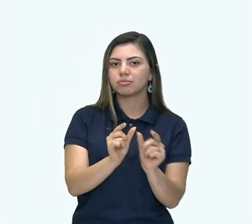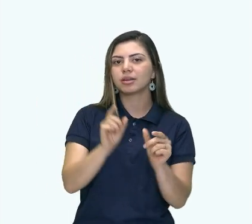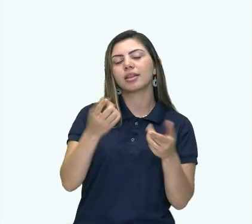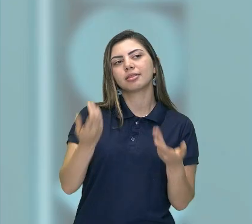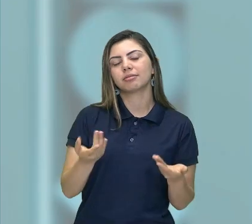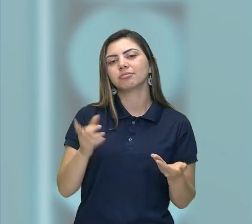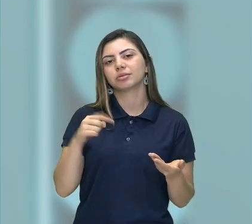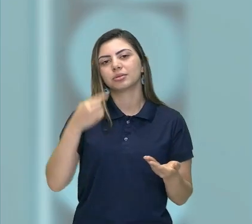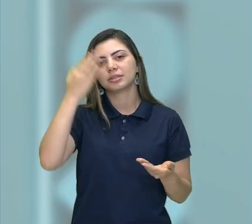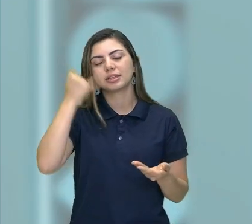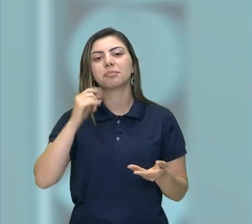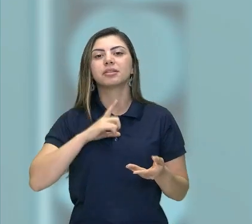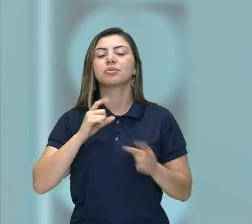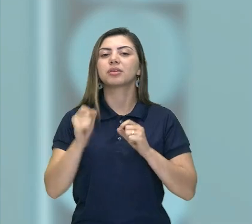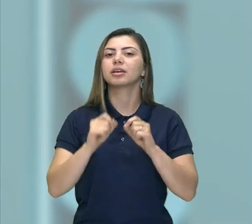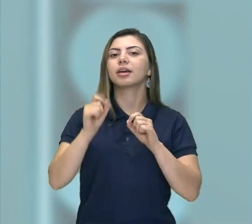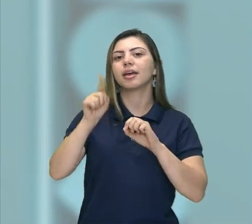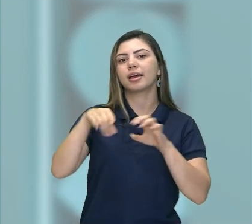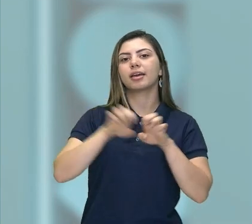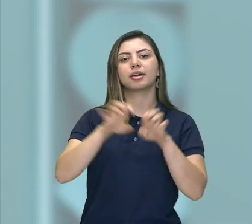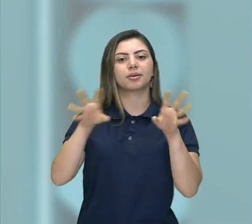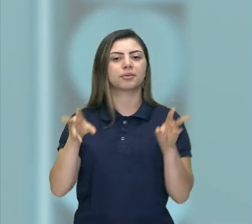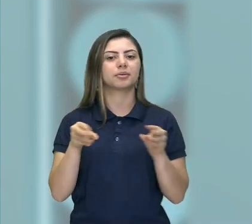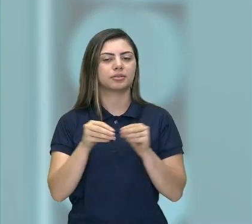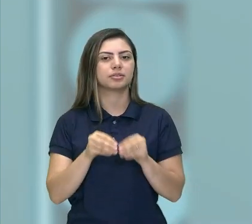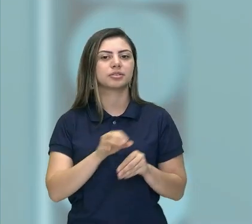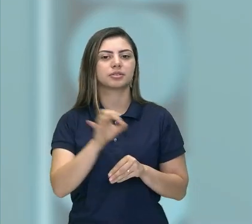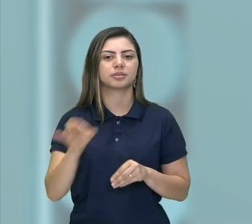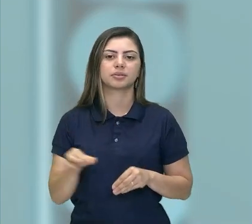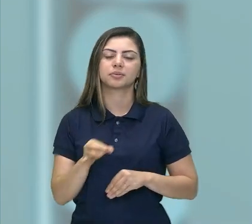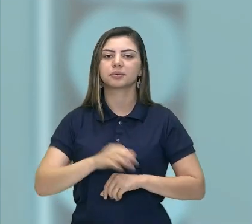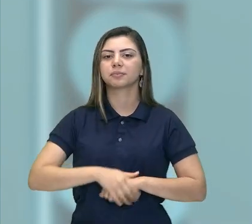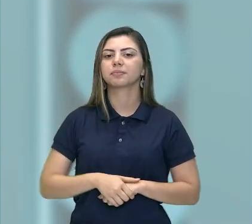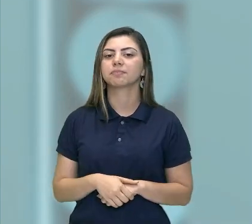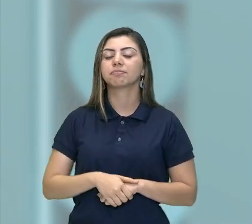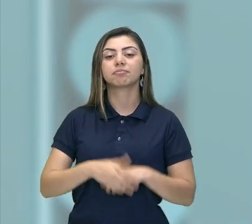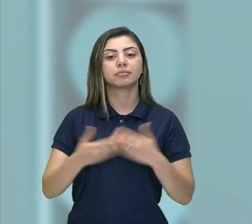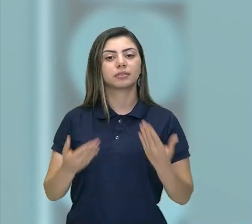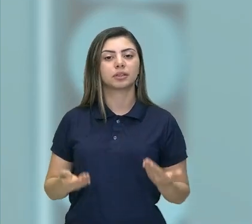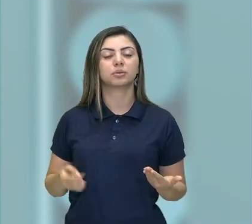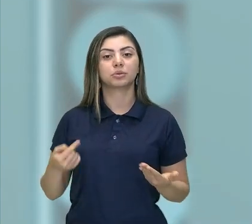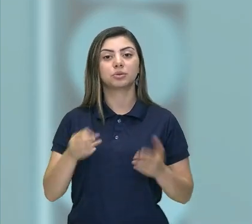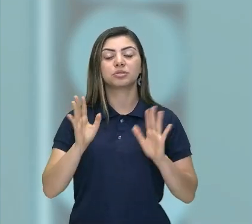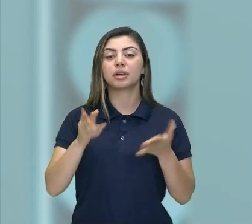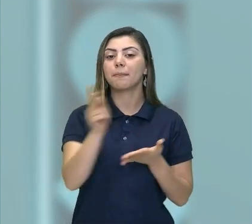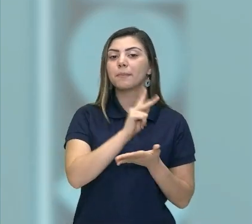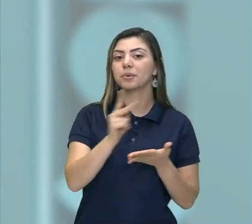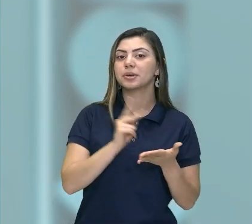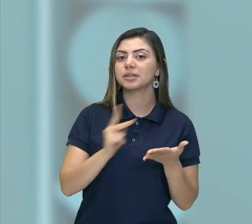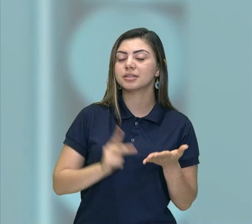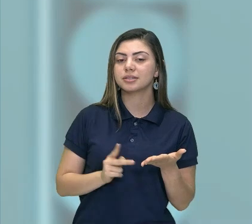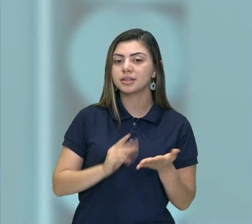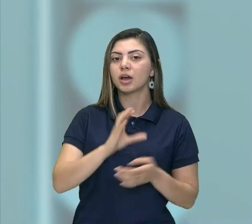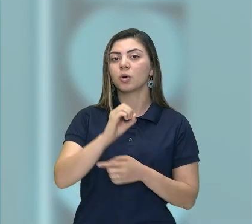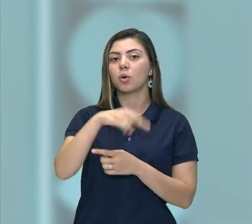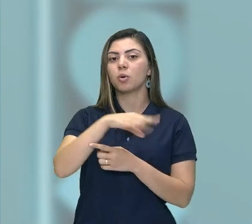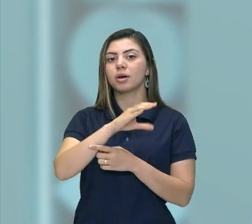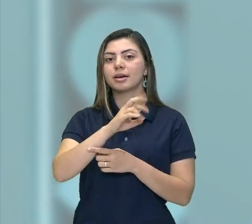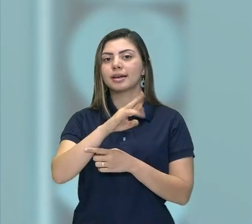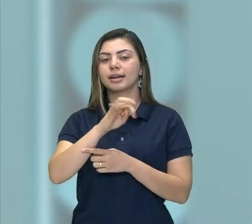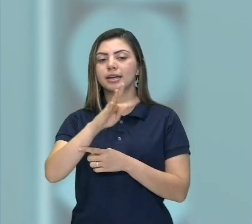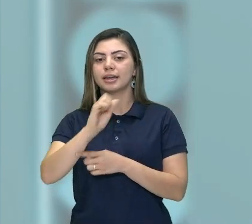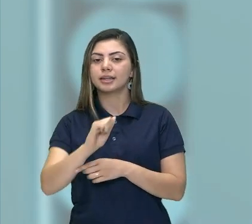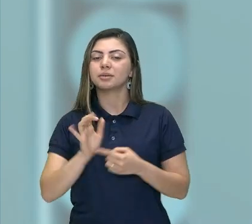No poema do nosso Décio Pignatari. Então a gente falou um pouquinho sobre poesia concreta só para dar uma noção de como funciona